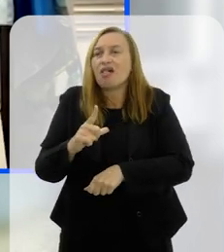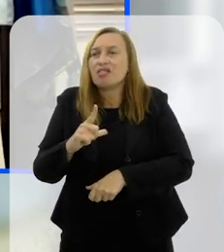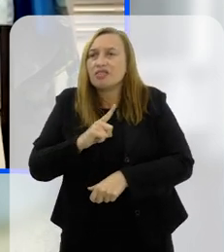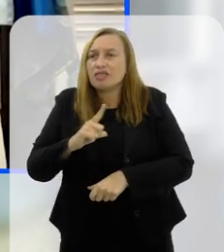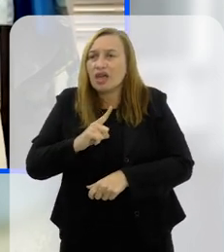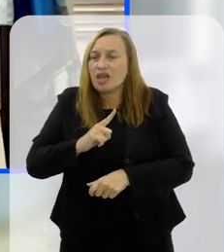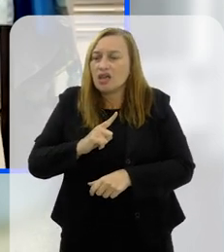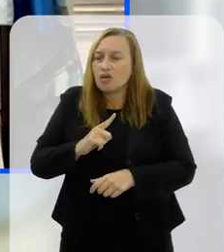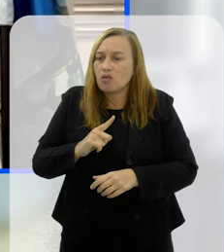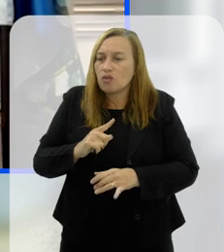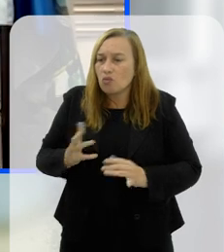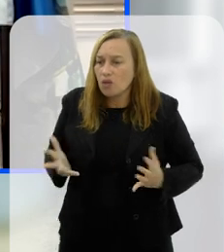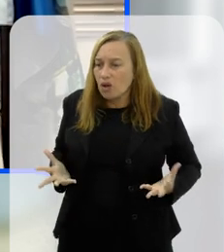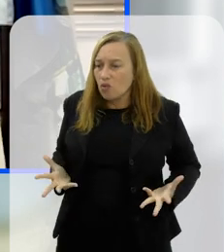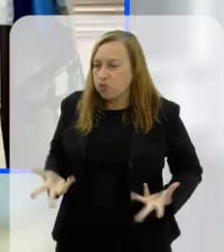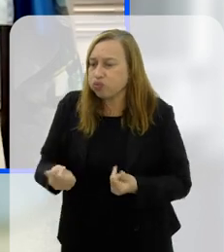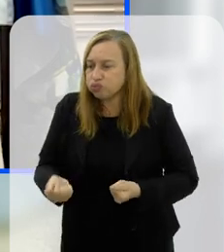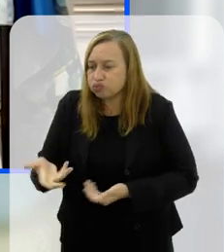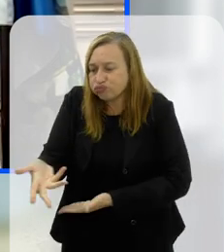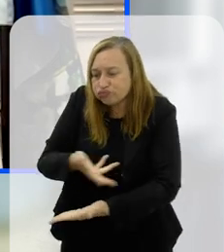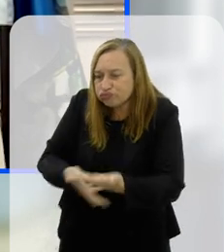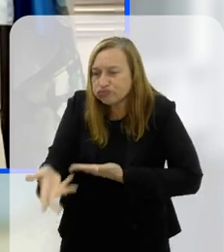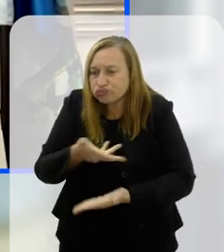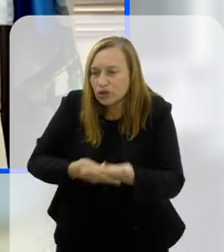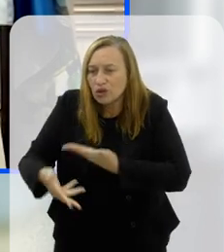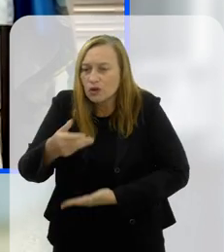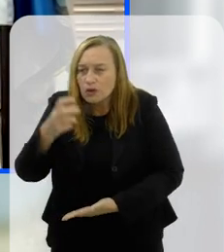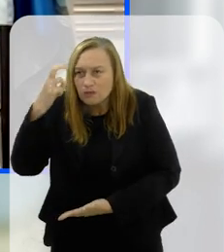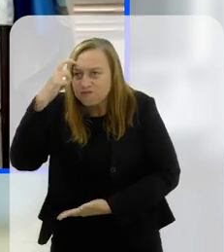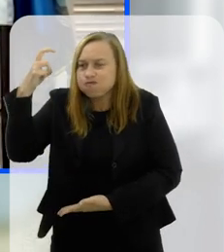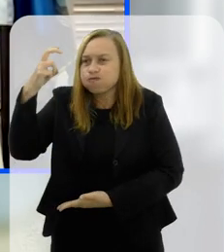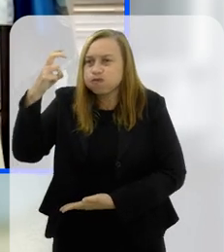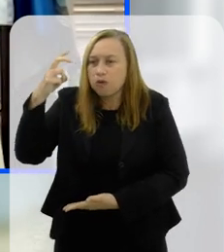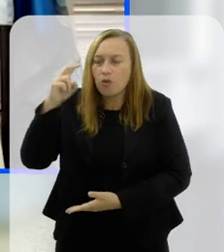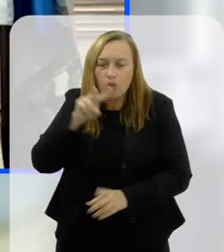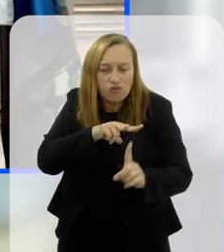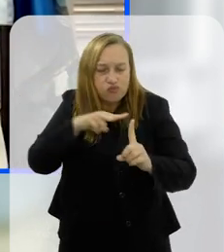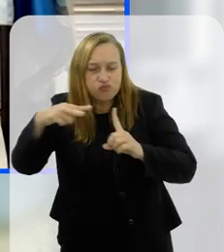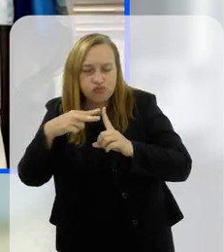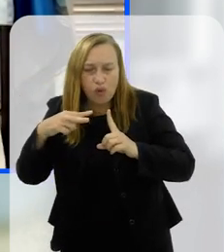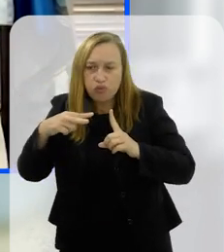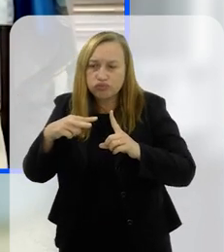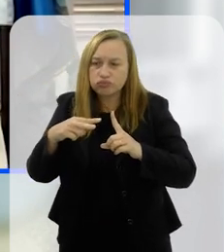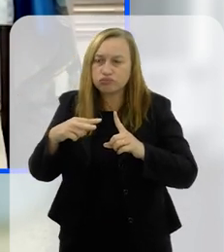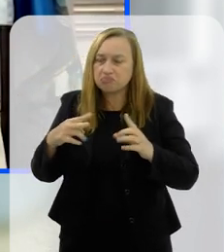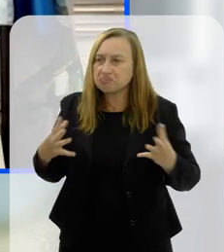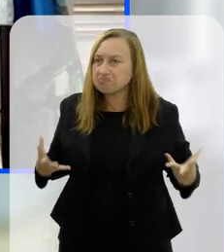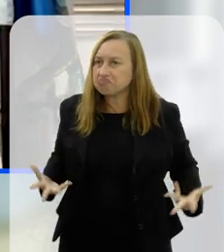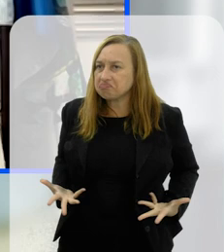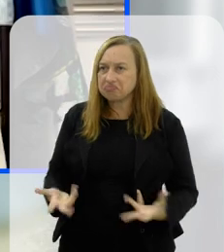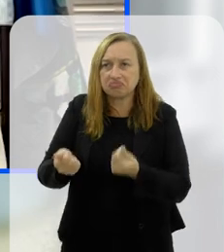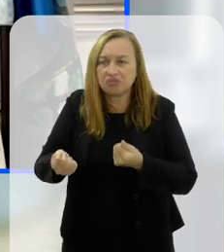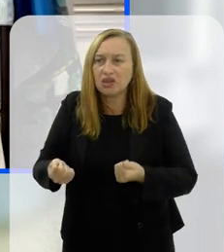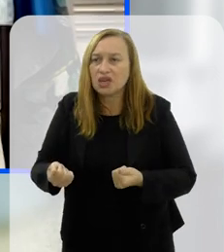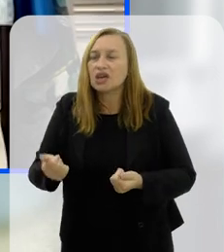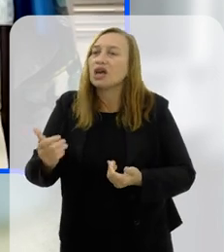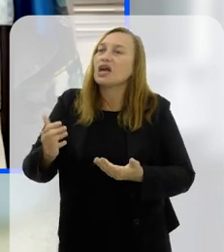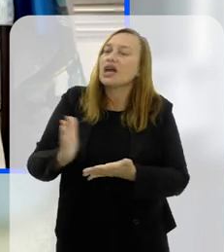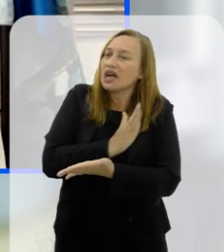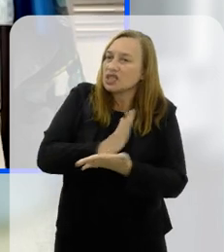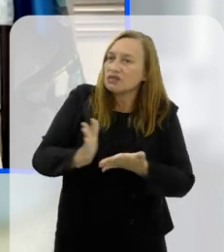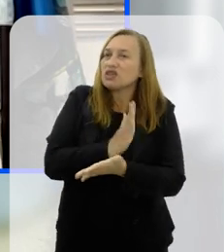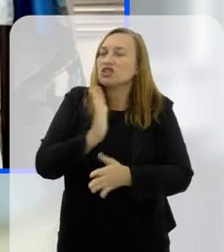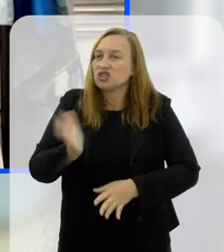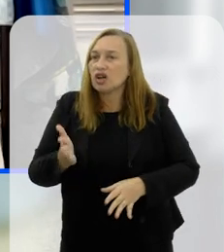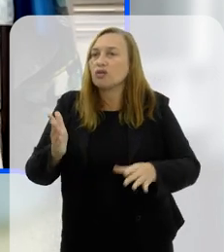eles têm uma eles têm uma dinâmica muito grande eles TM uma sabedoria você uma visão muito grande e muita das vezes